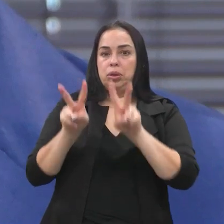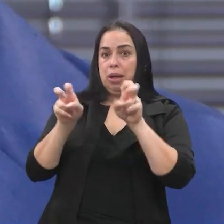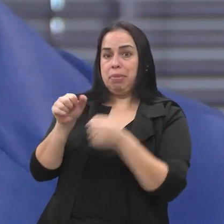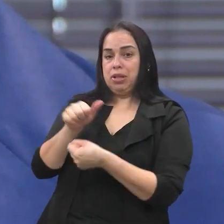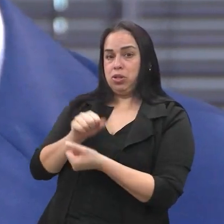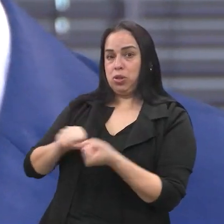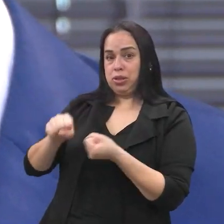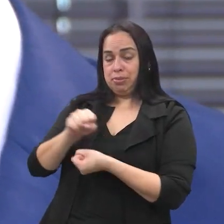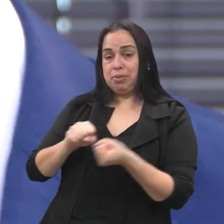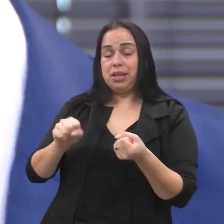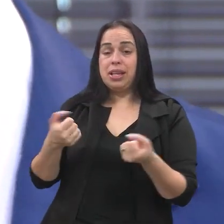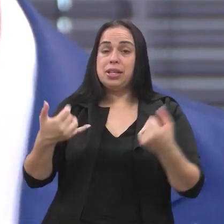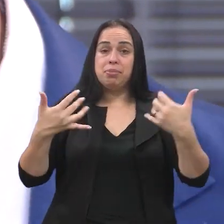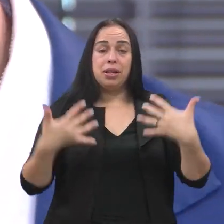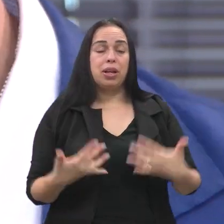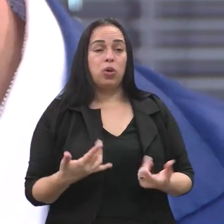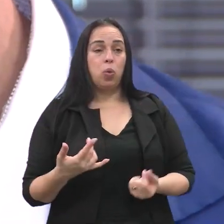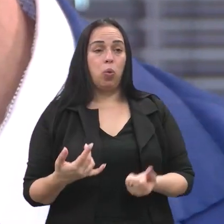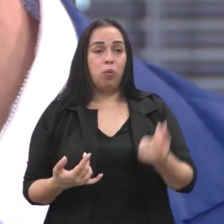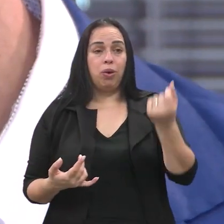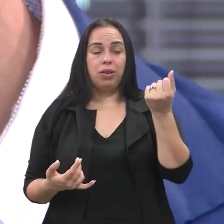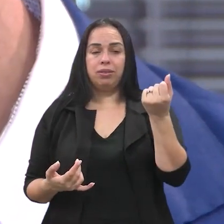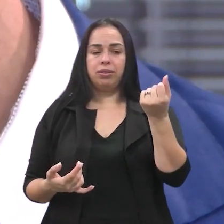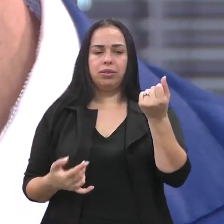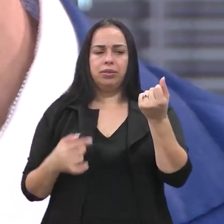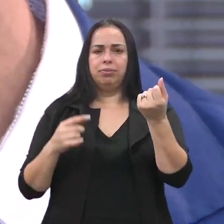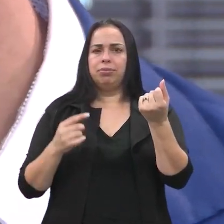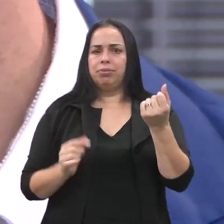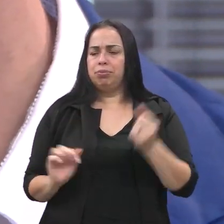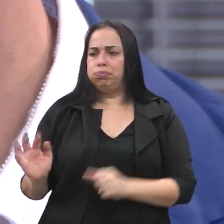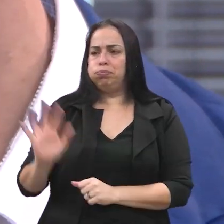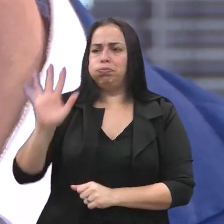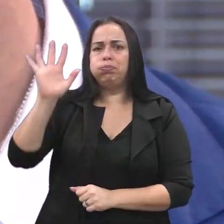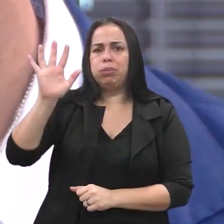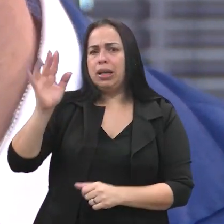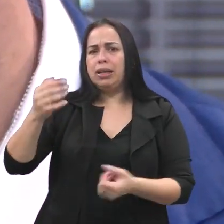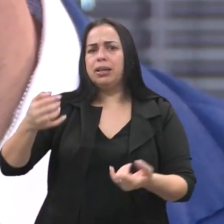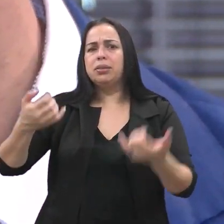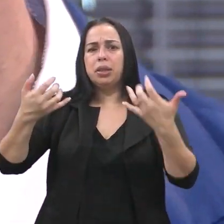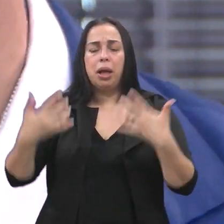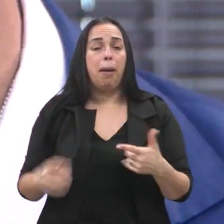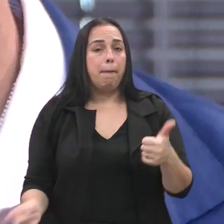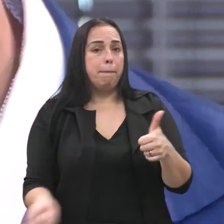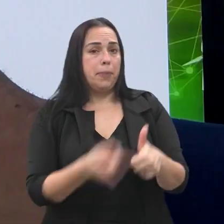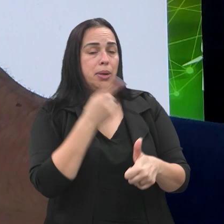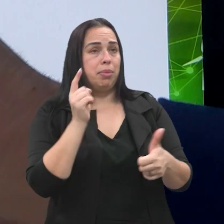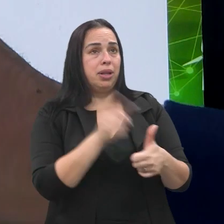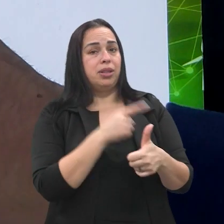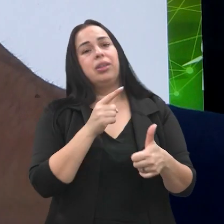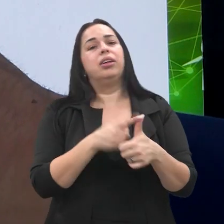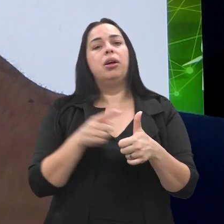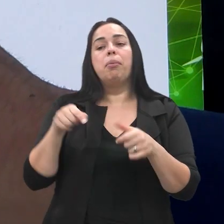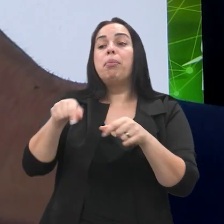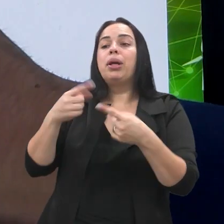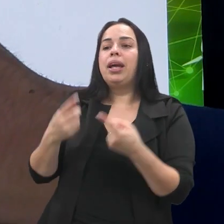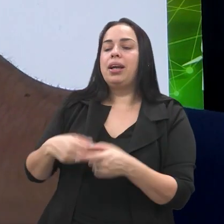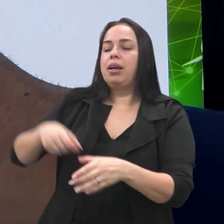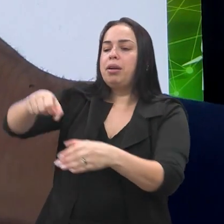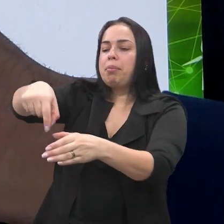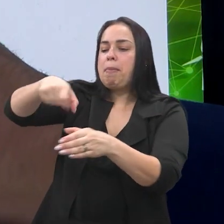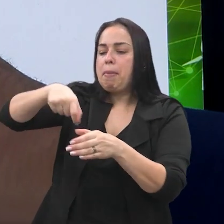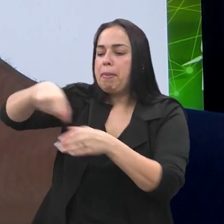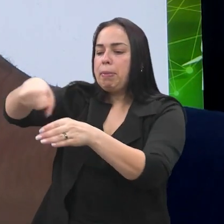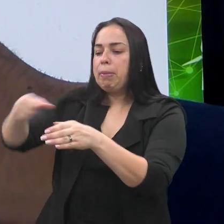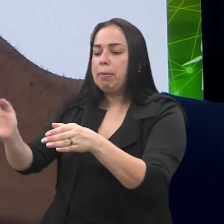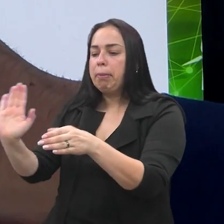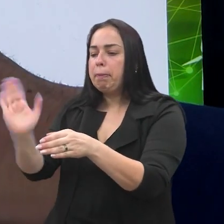em sustentabilidade diz que o aumento do valor pode ter duas explicações mais diretas. A primeira é o prejuízo